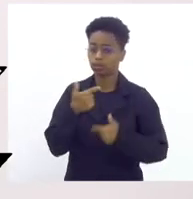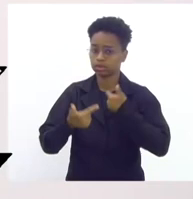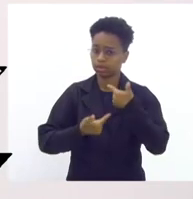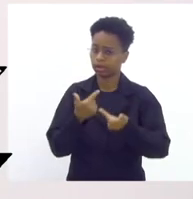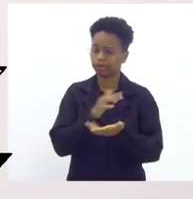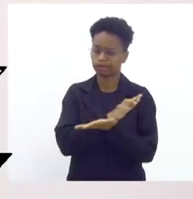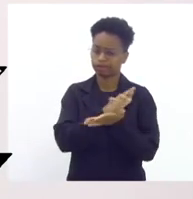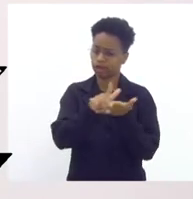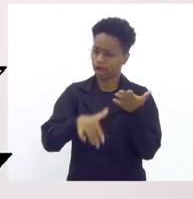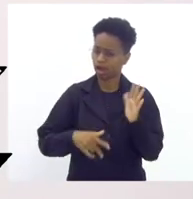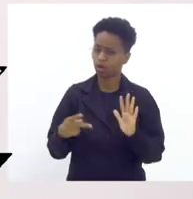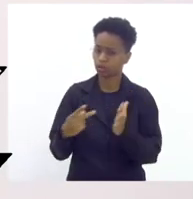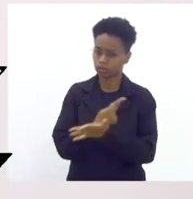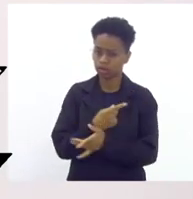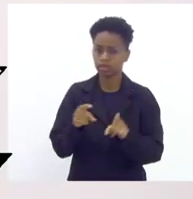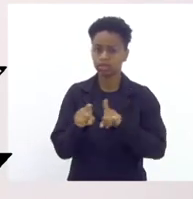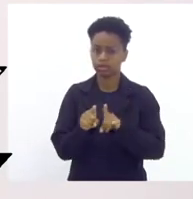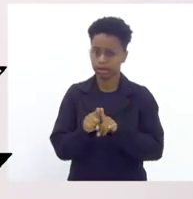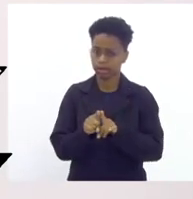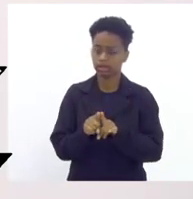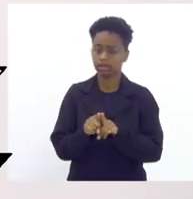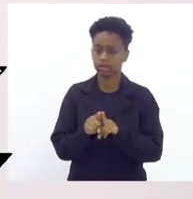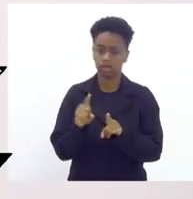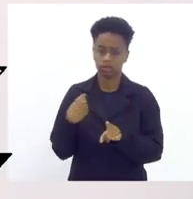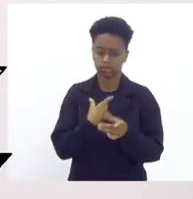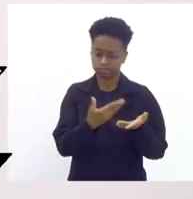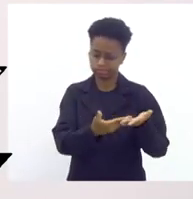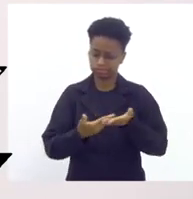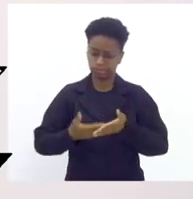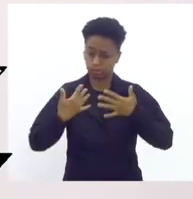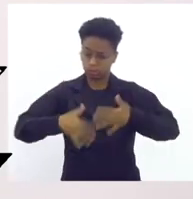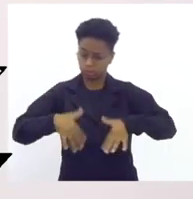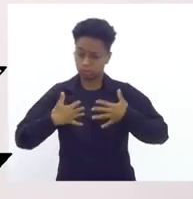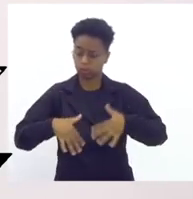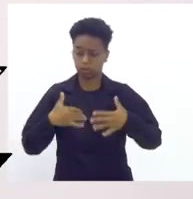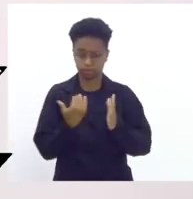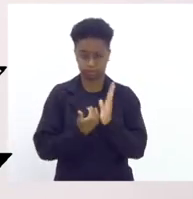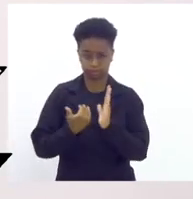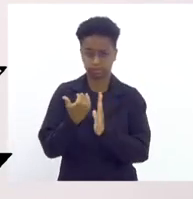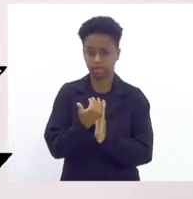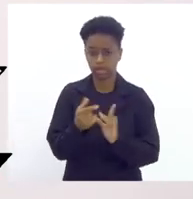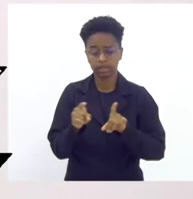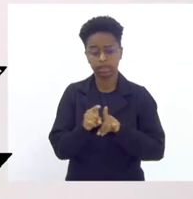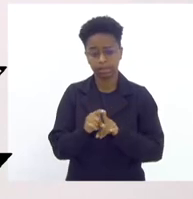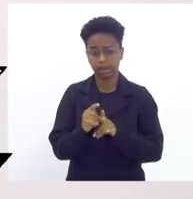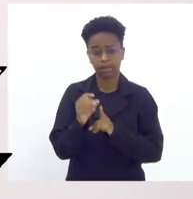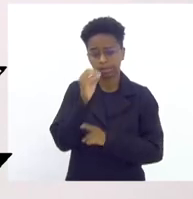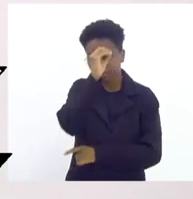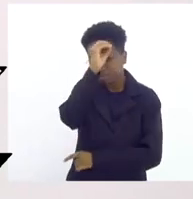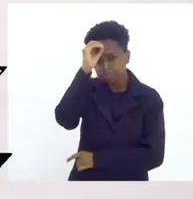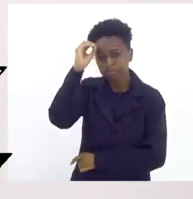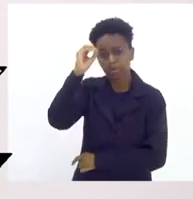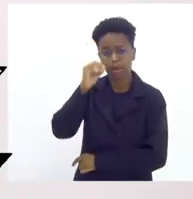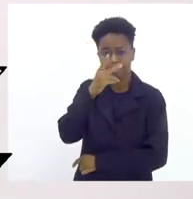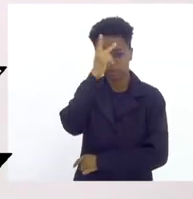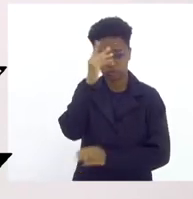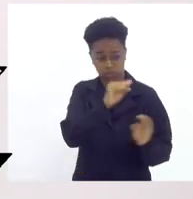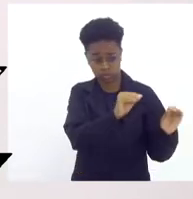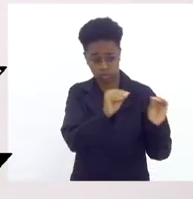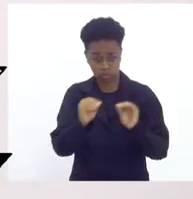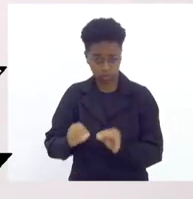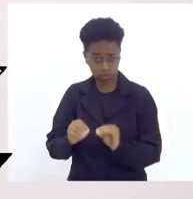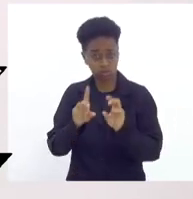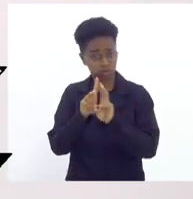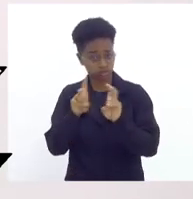muitos e tem chegados Até nós em grandes números né o desconhecimento de imigrantes refugiados